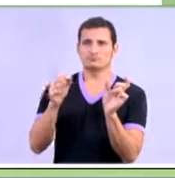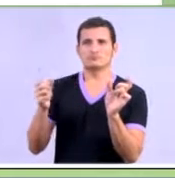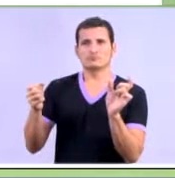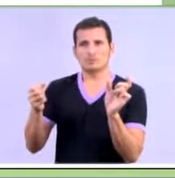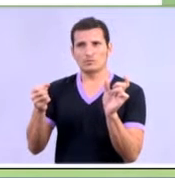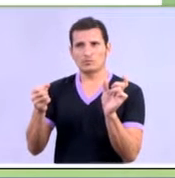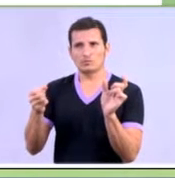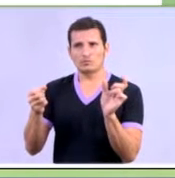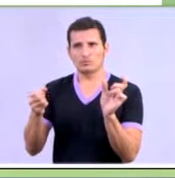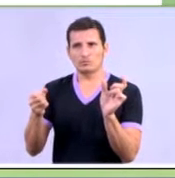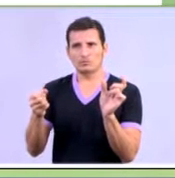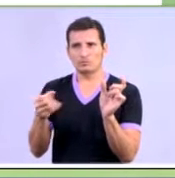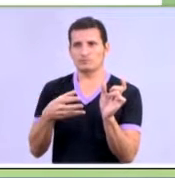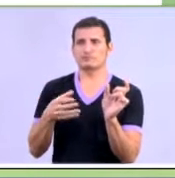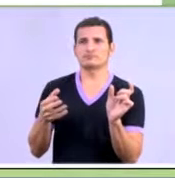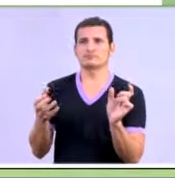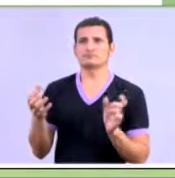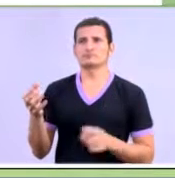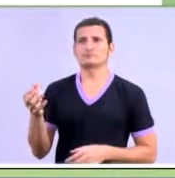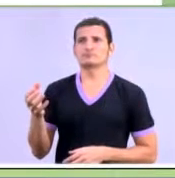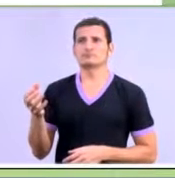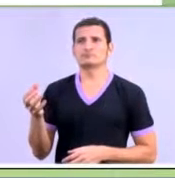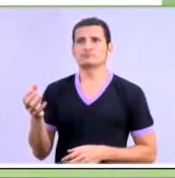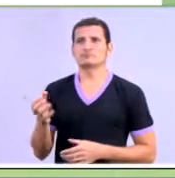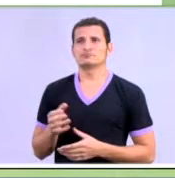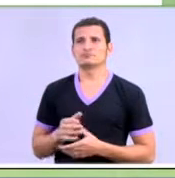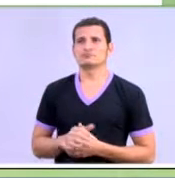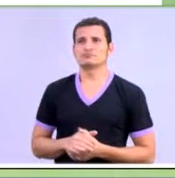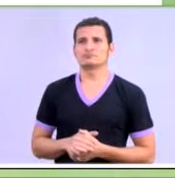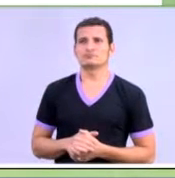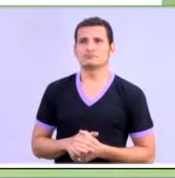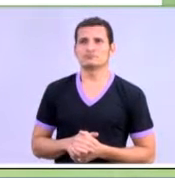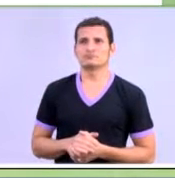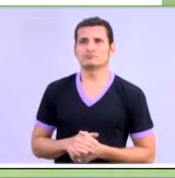saldo. Por isso, gente,